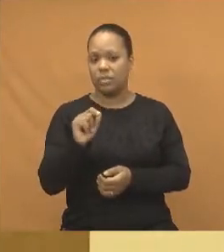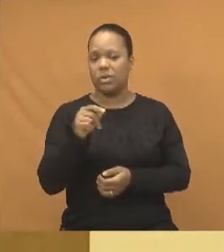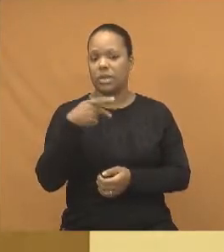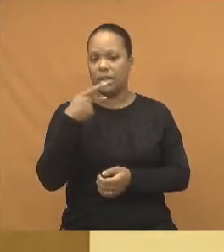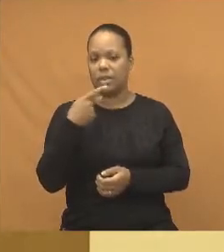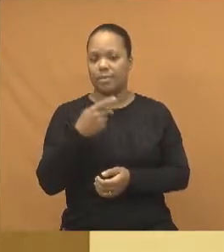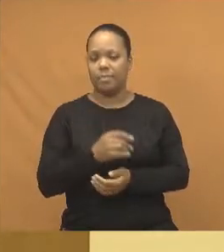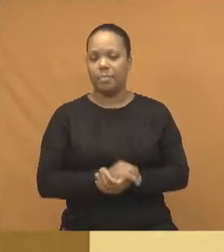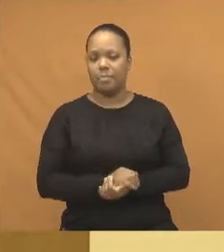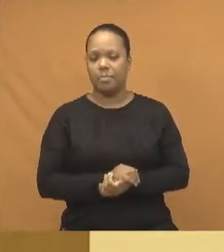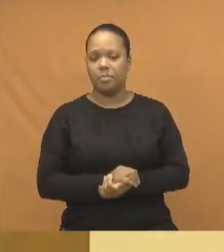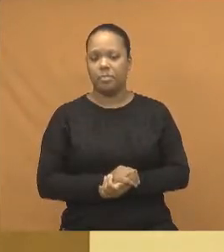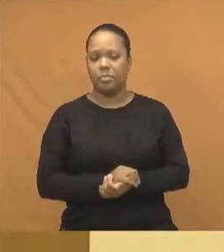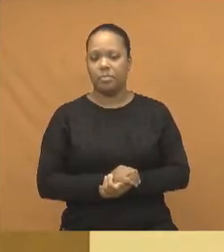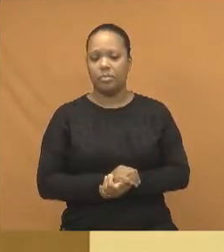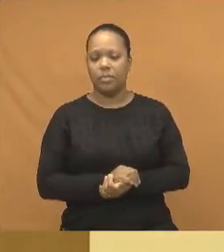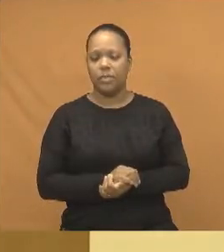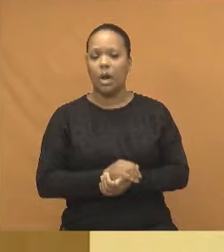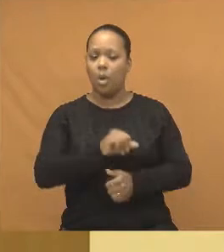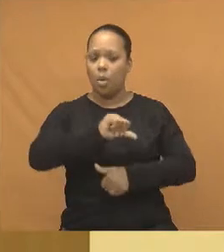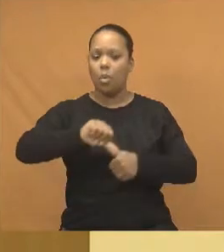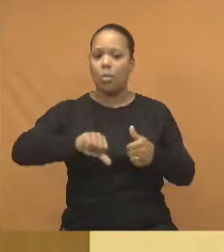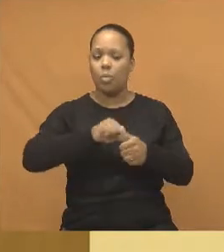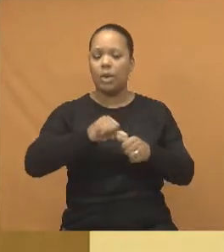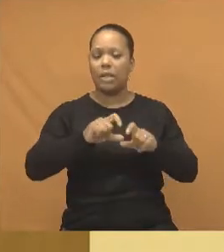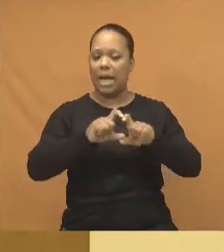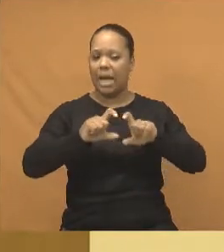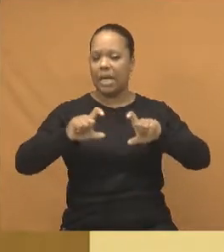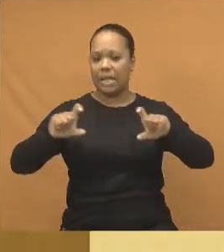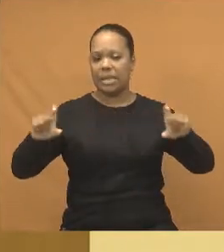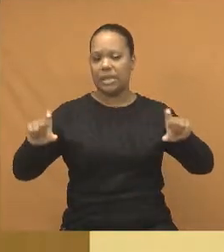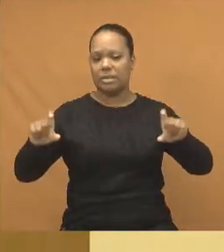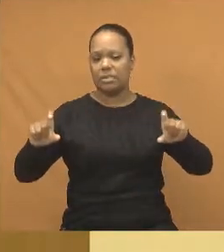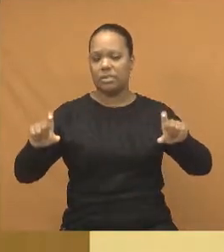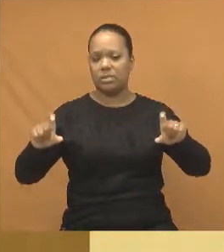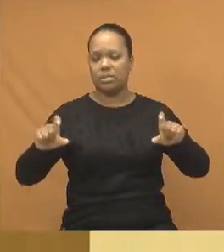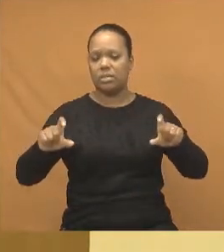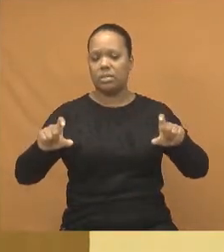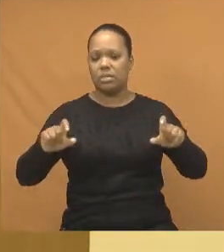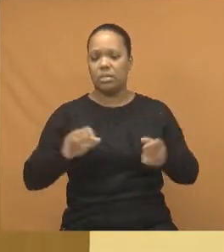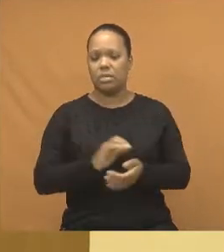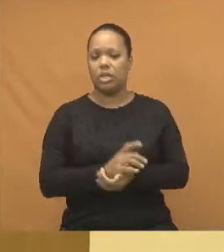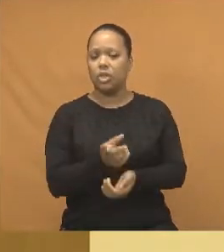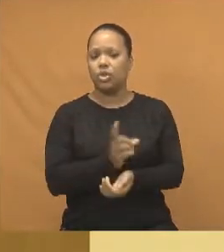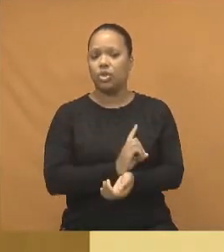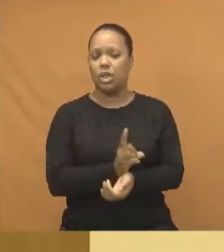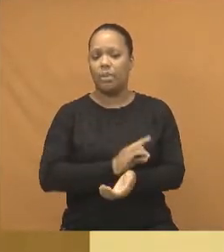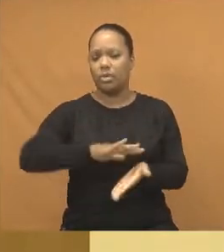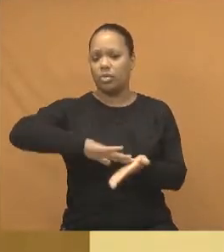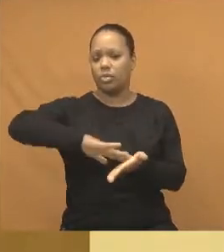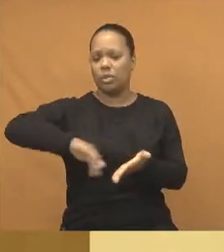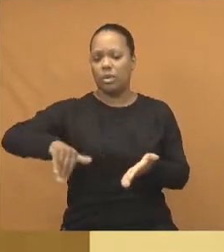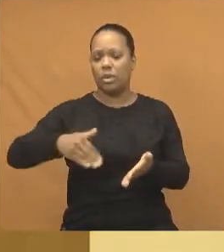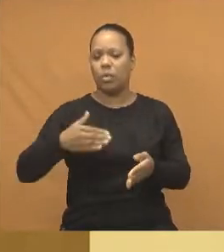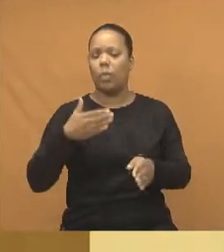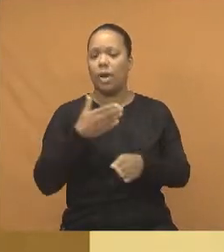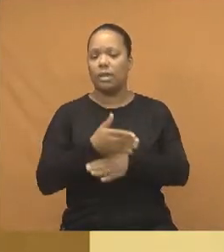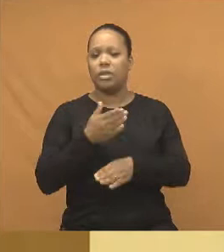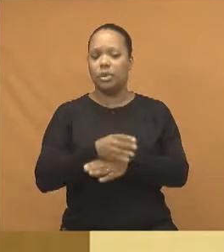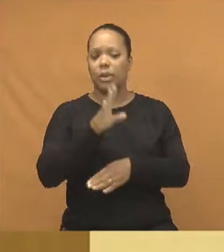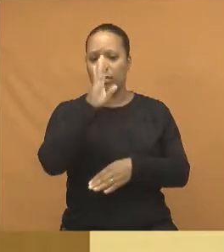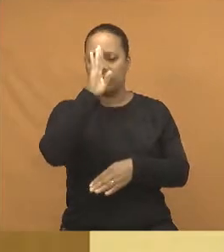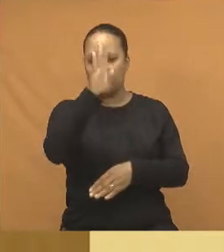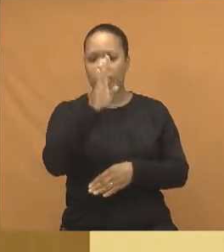você está colocando, precisa mudar a redação, porque a redação exclui os diabéticos do atendimento preferencial.